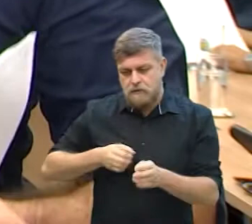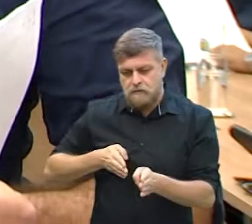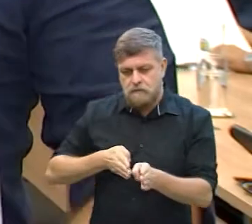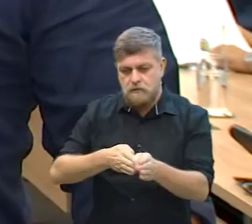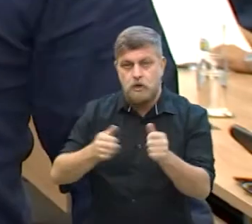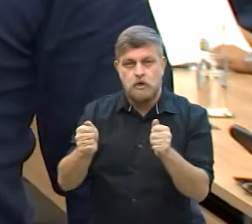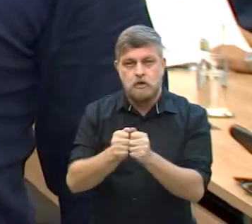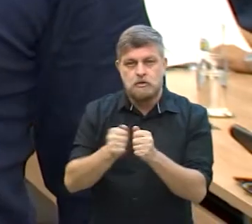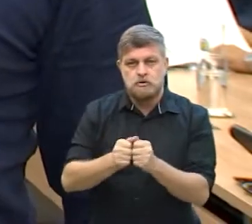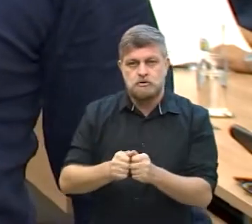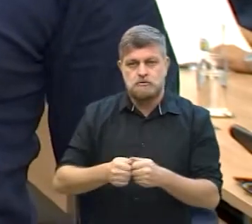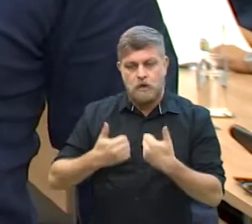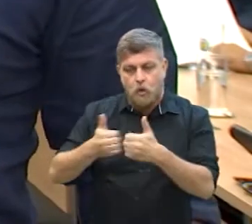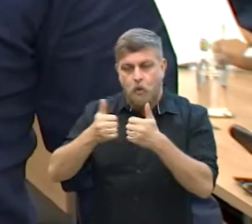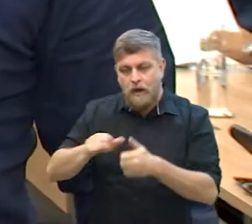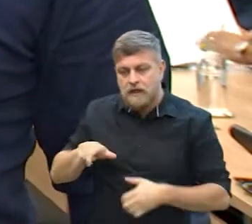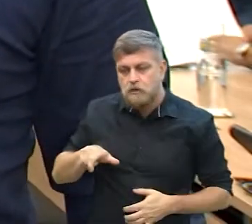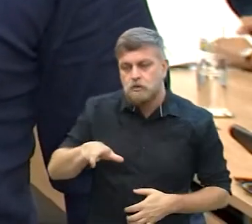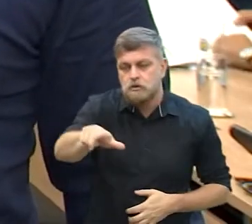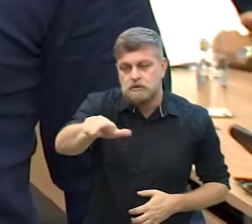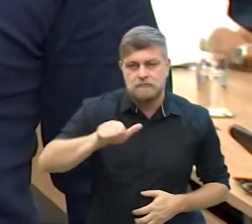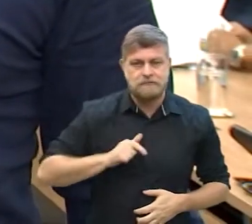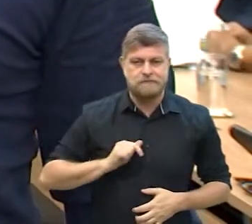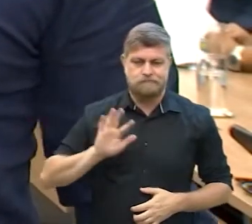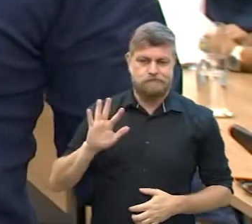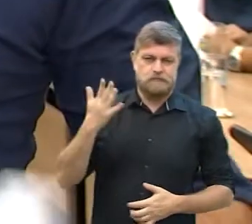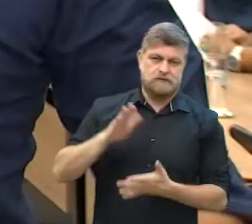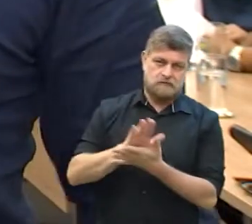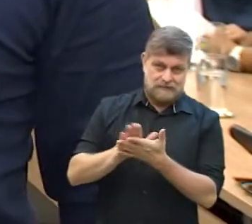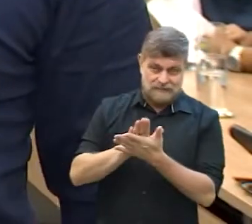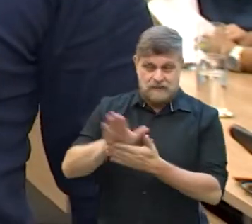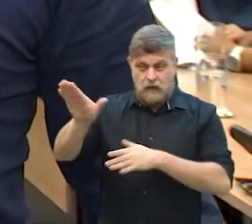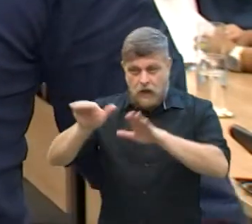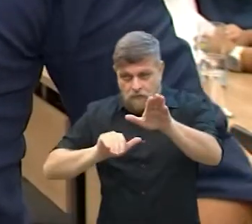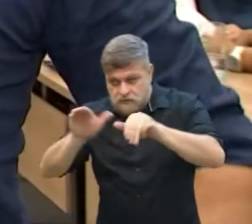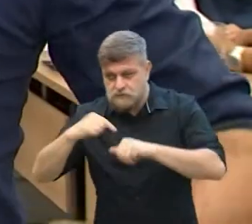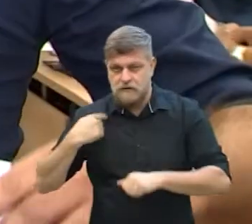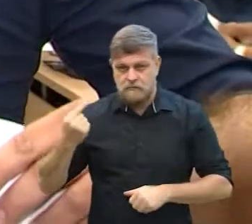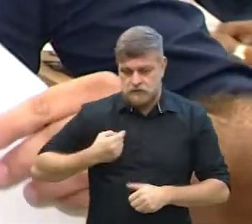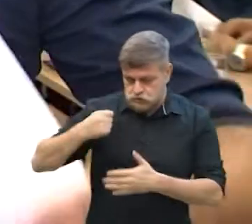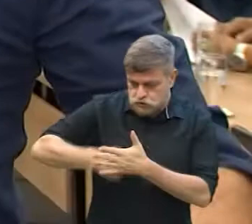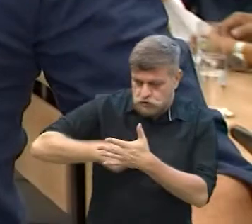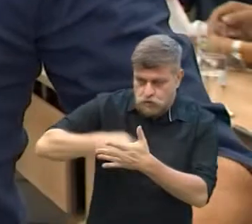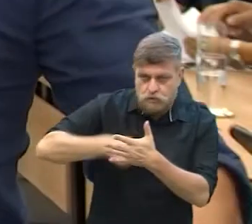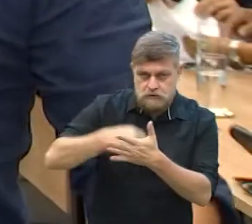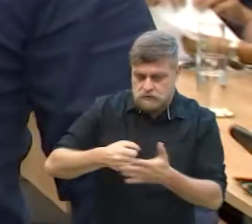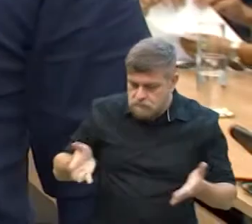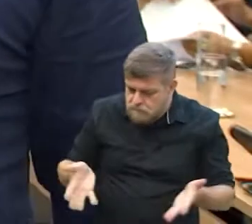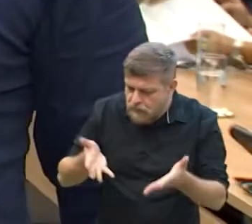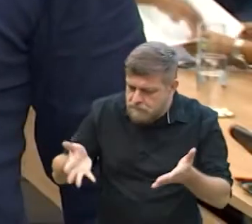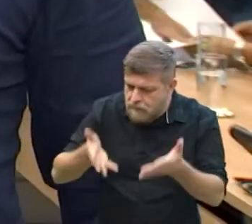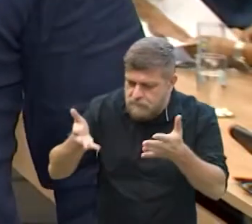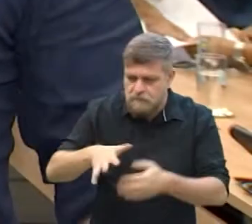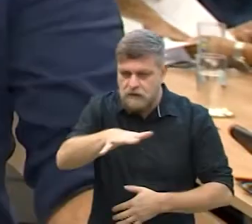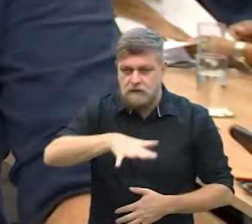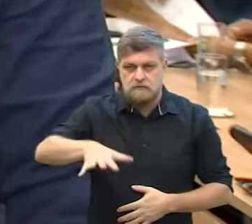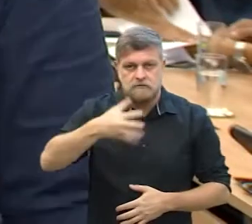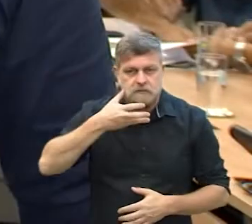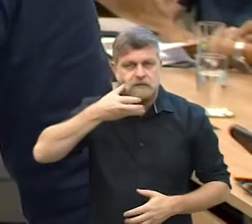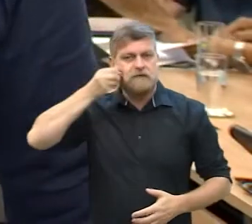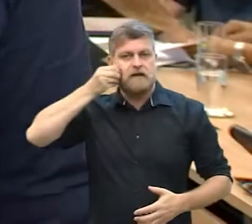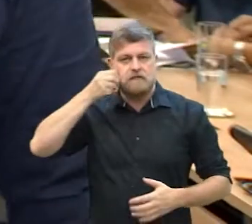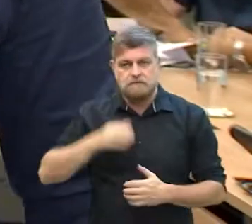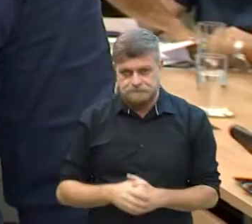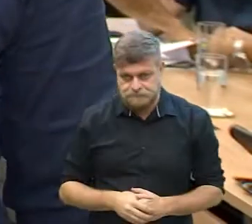ciclovia junto ao BRT e não foi cumprido. Então a gente vai estar trazendo eles para poder a gente estar encabeçando e lutando para ter